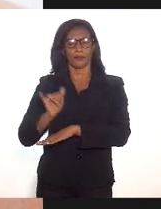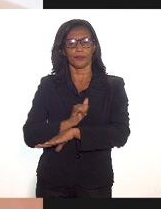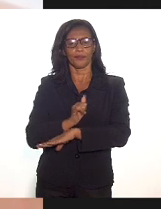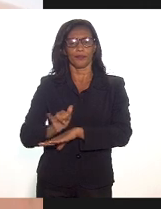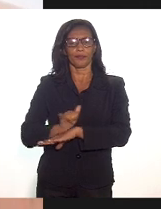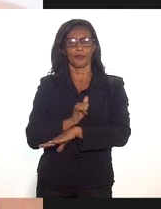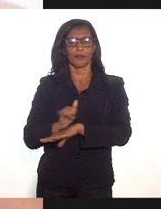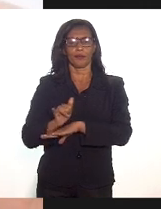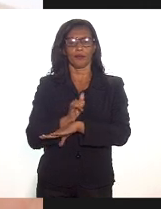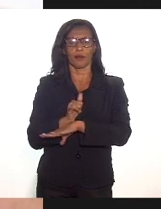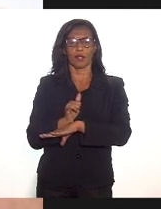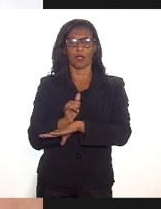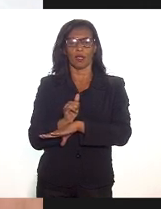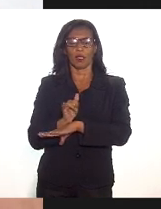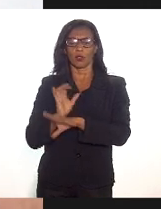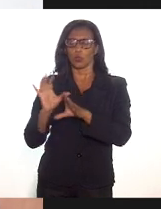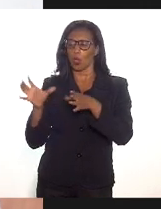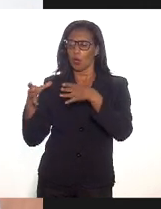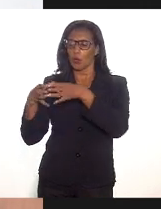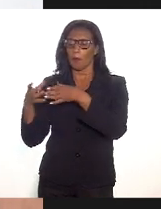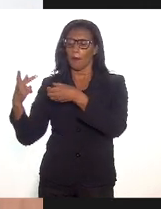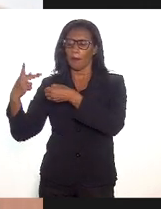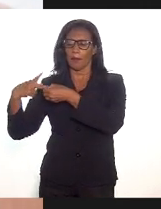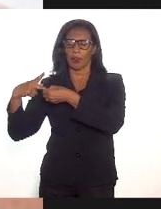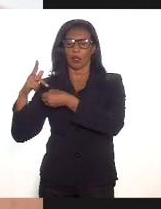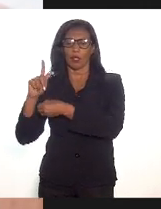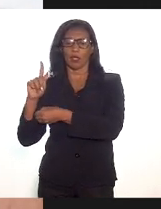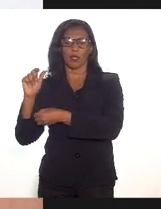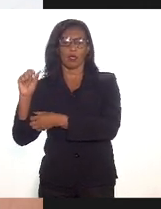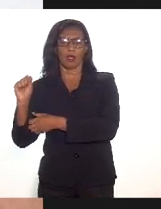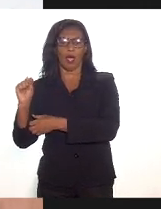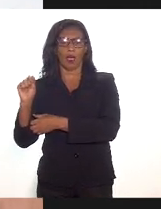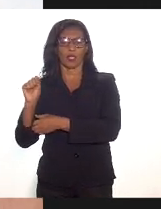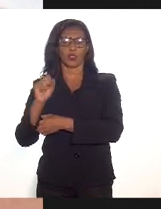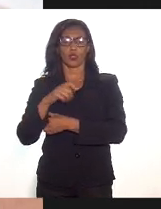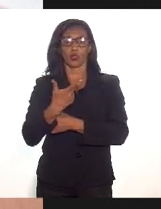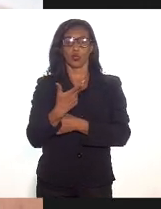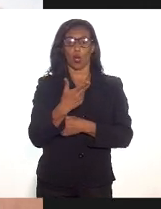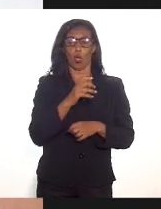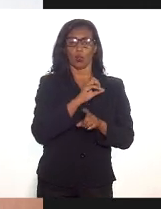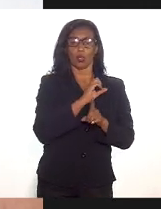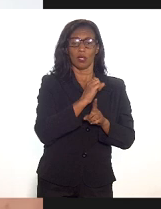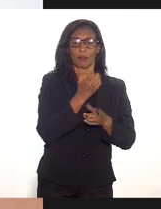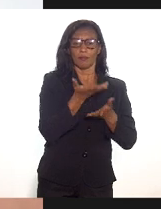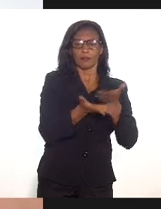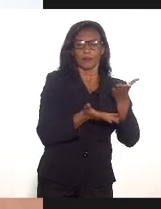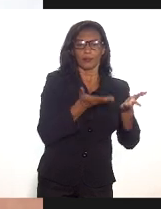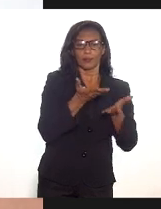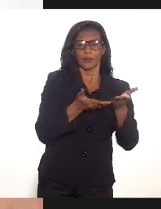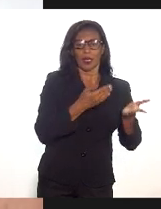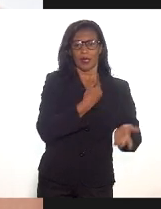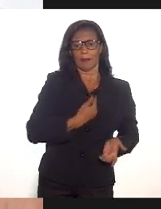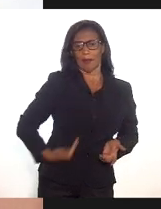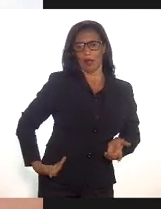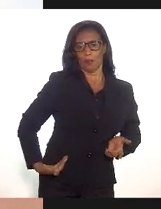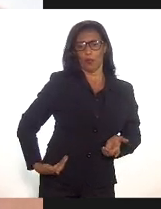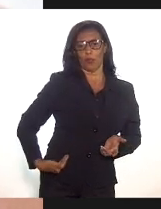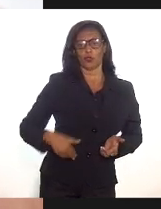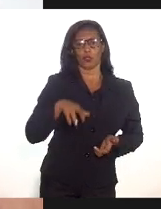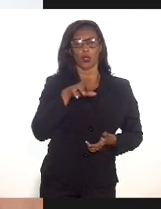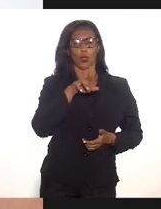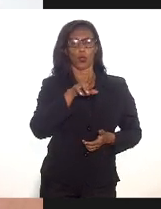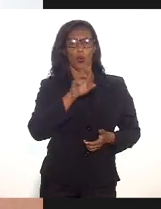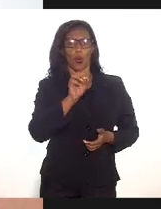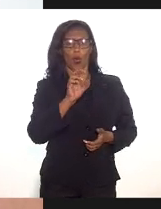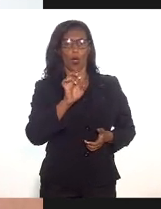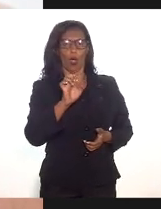estratégias não só na área de petróleo e gás, não só na defesa do serviço público e das nossas estatais, dos royalties, né,